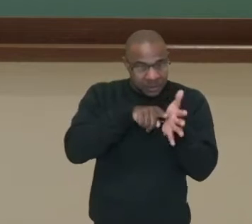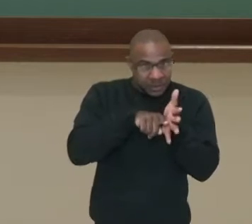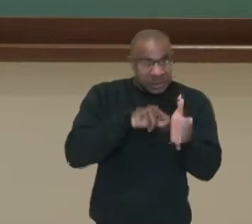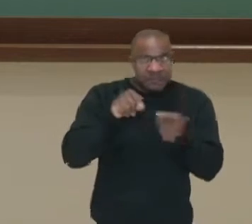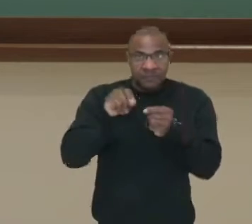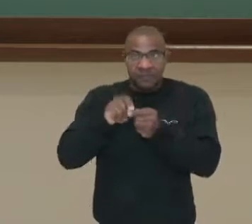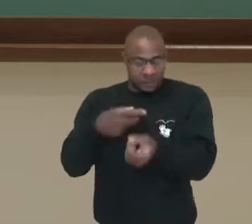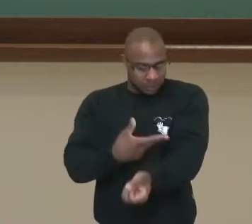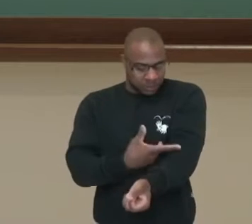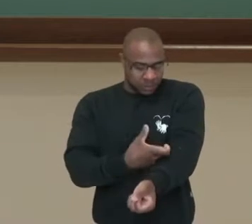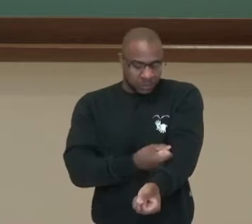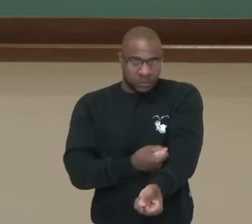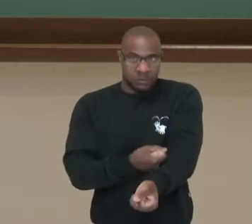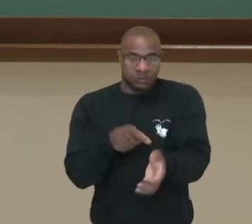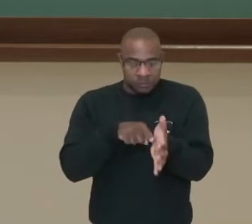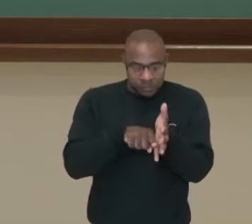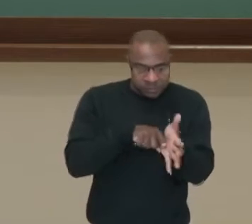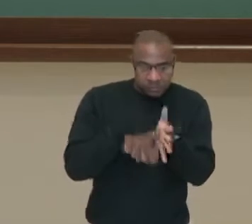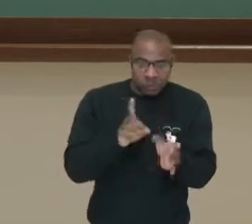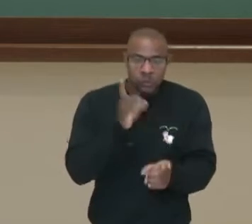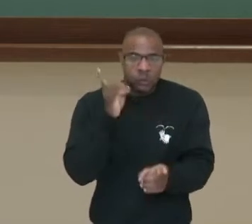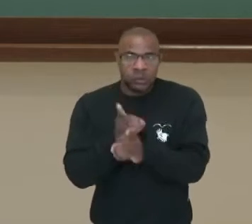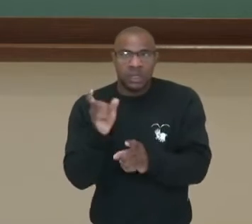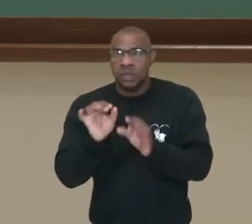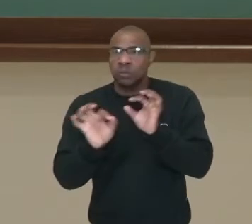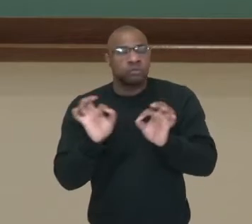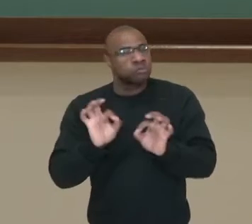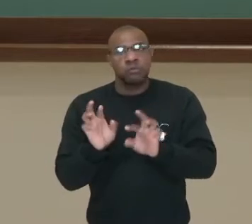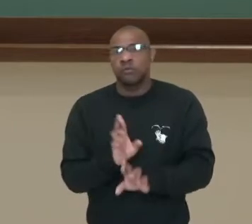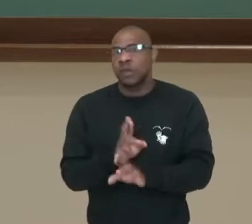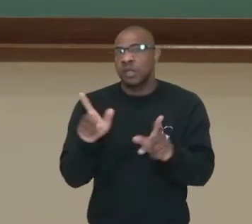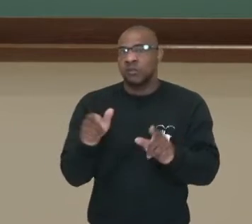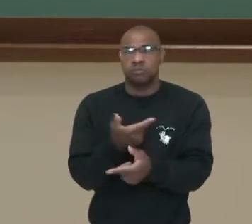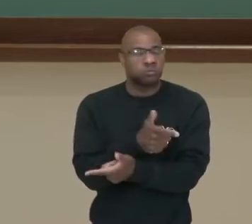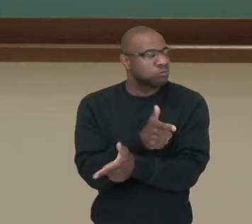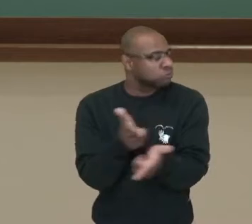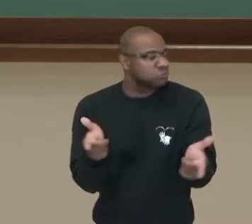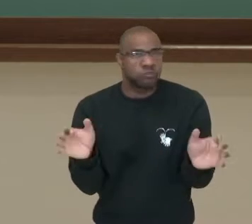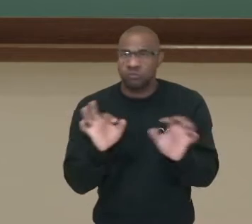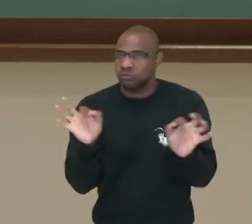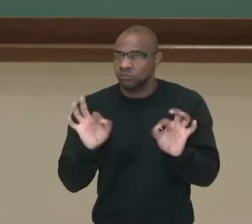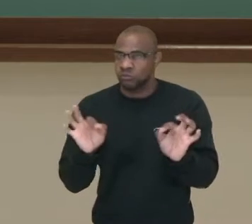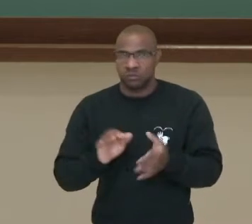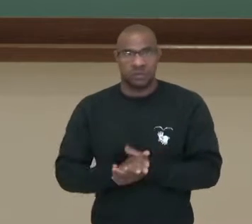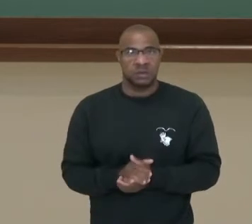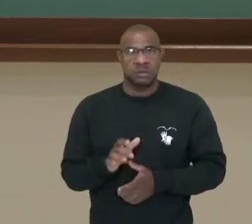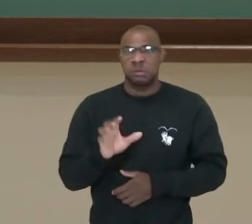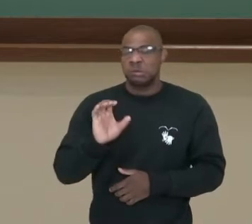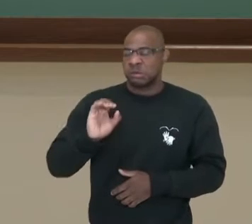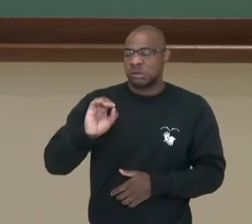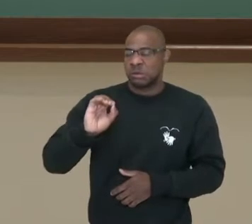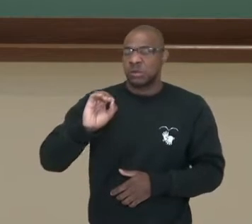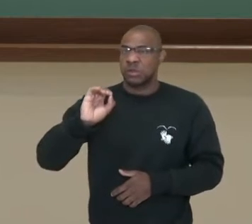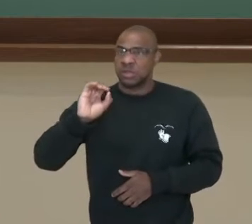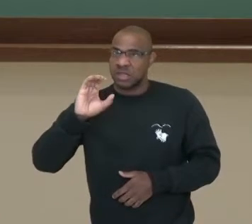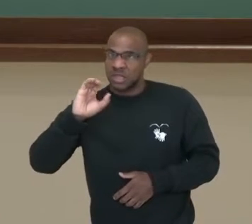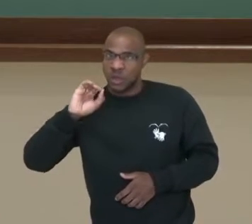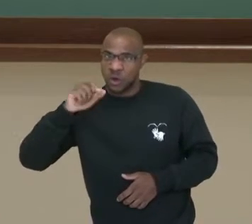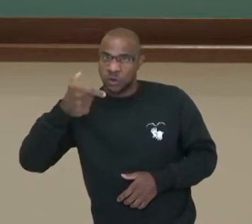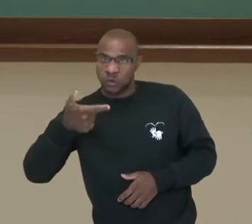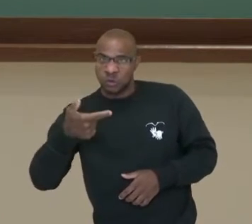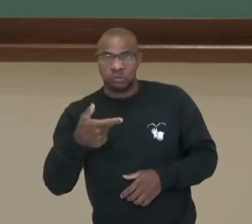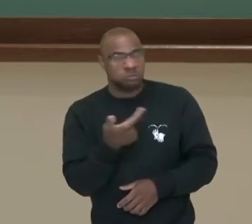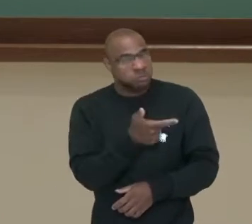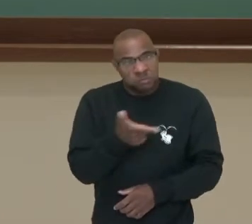de sangue e não encontraram diferenças nos níveis de oxigênio e de gás carbônico. Então essa é uma dúvida